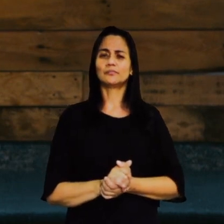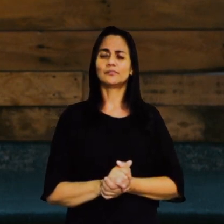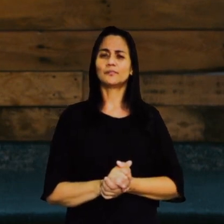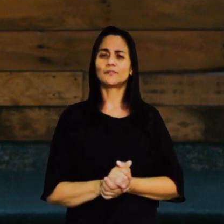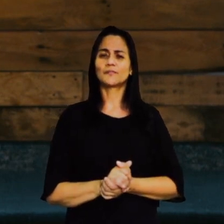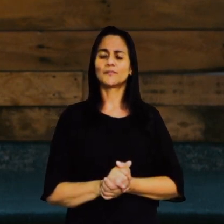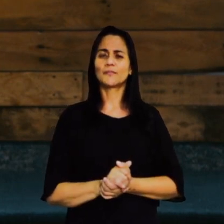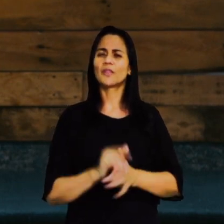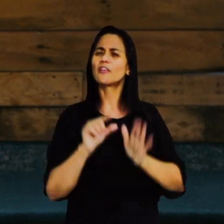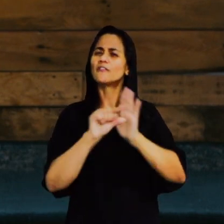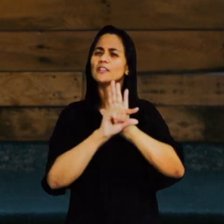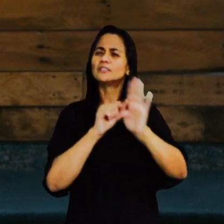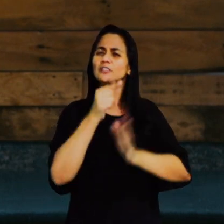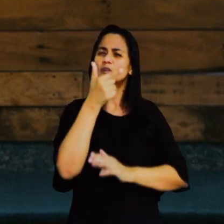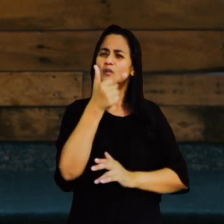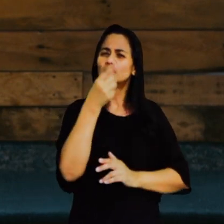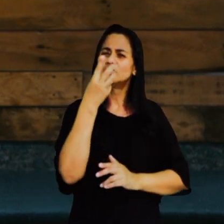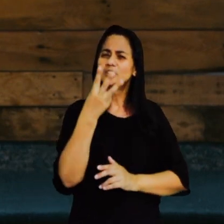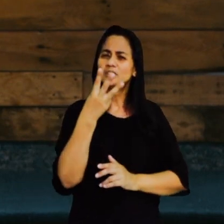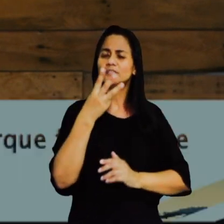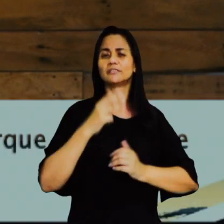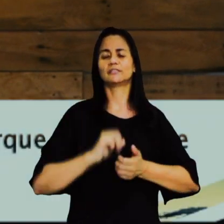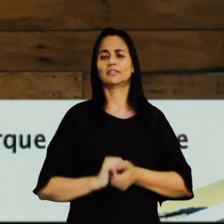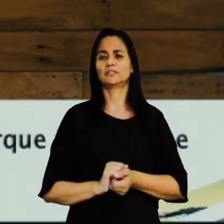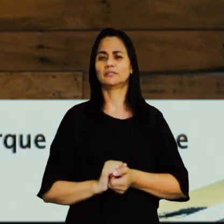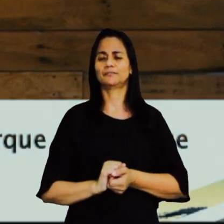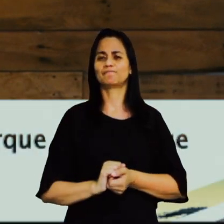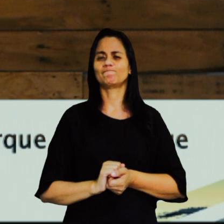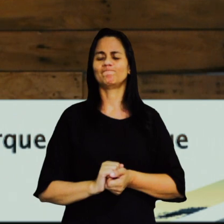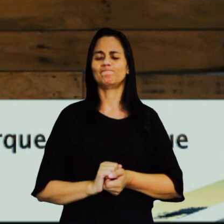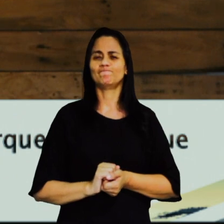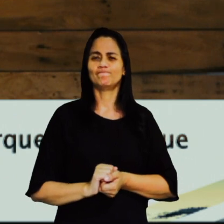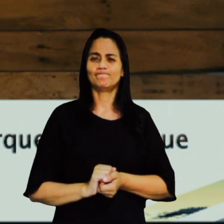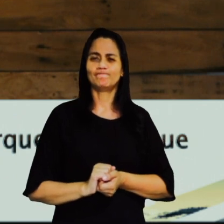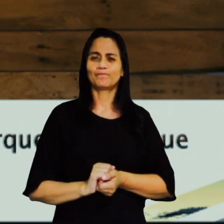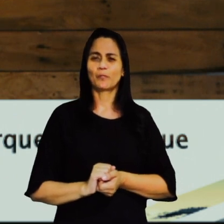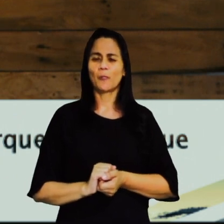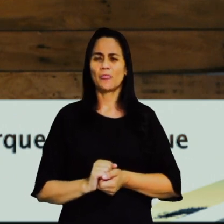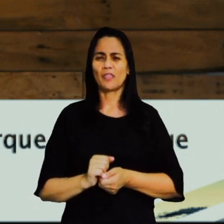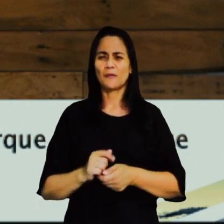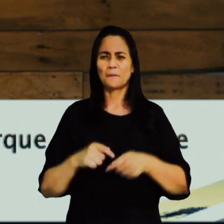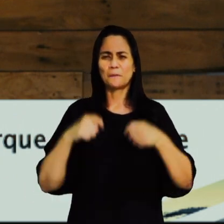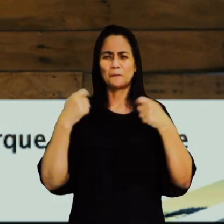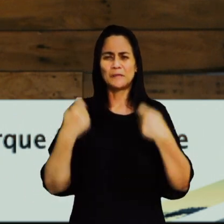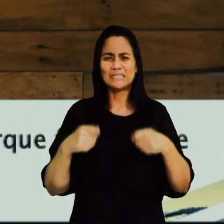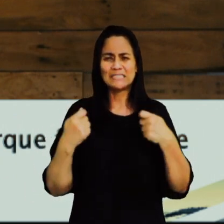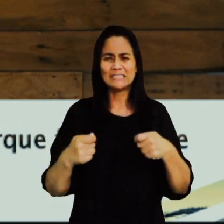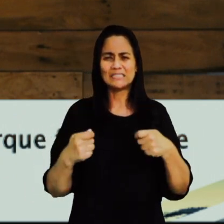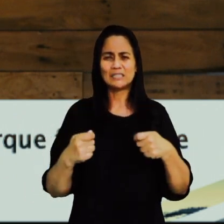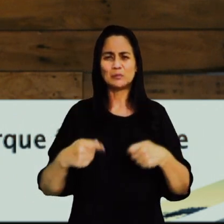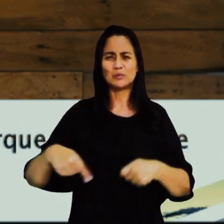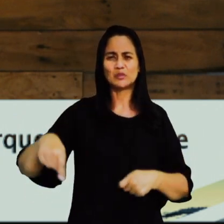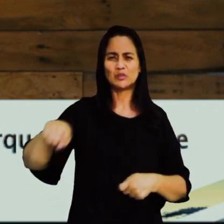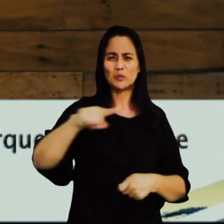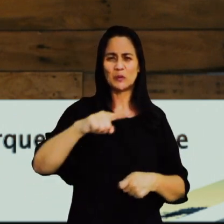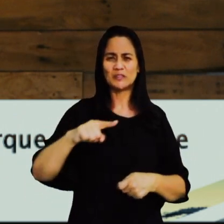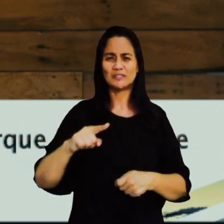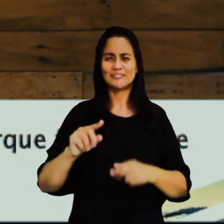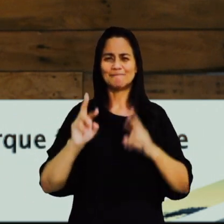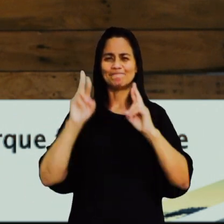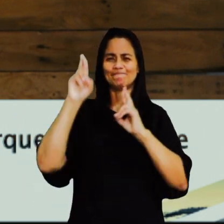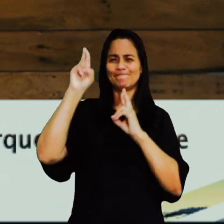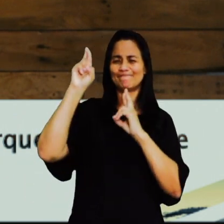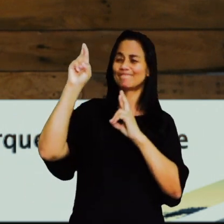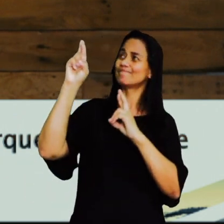23. Retenhamos firmes a confissão da nossa esperança,